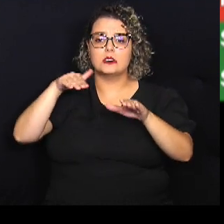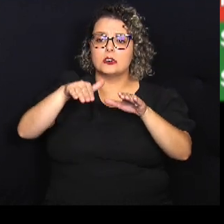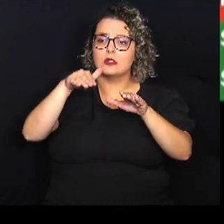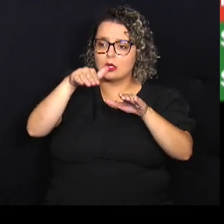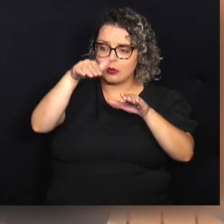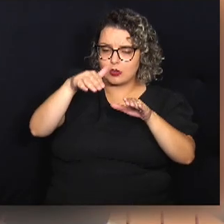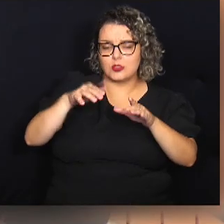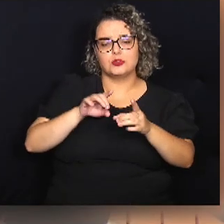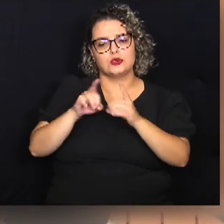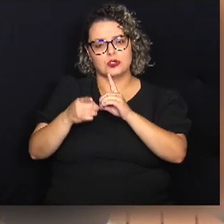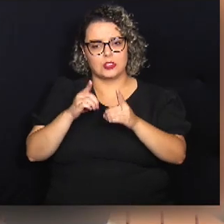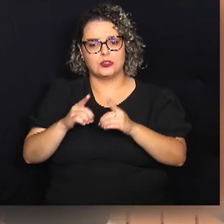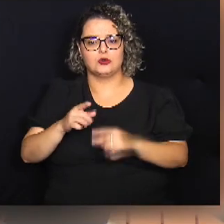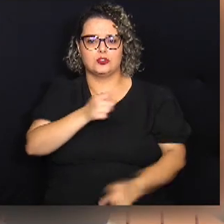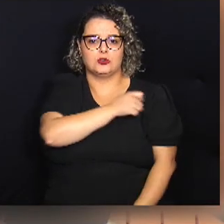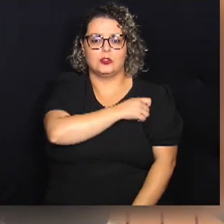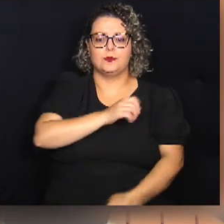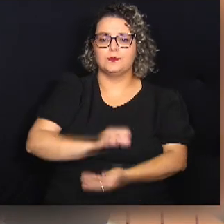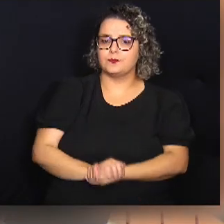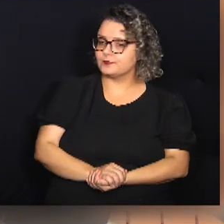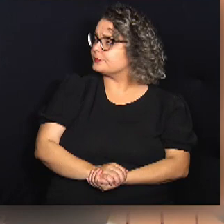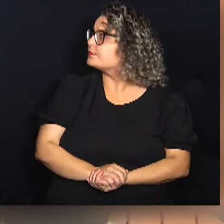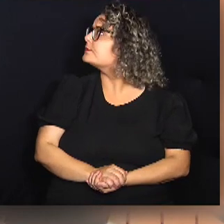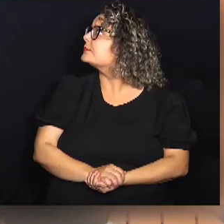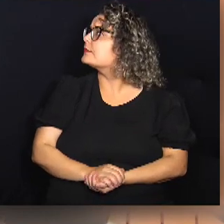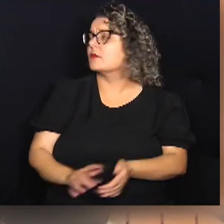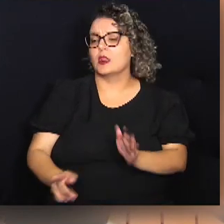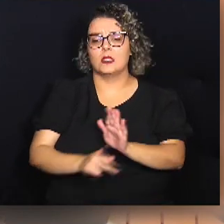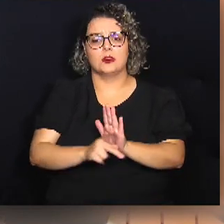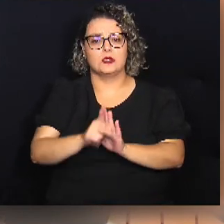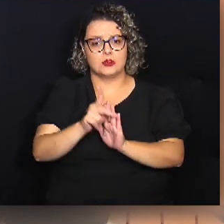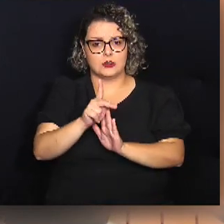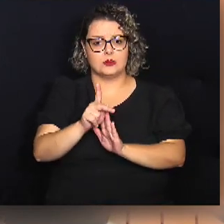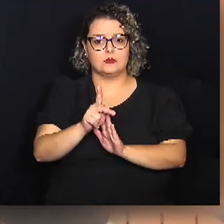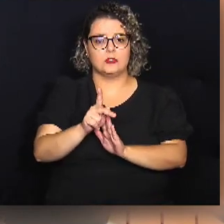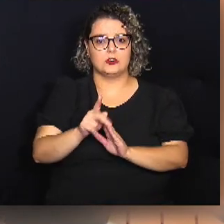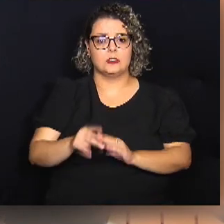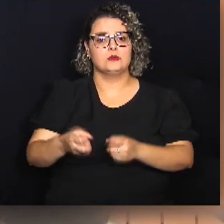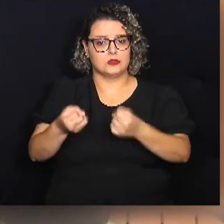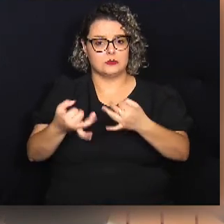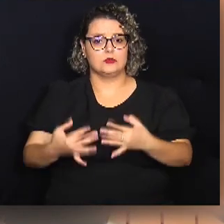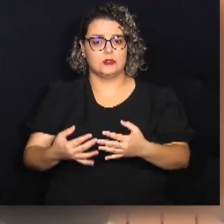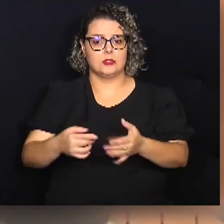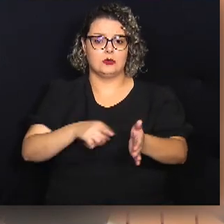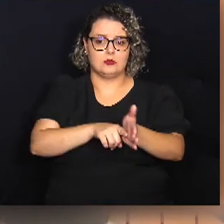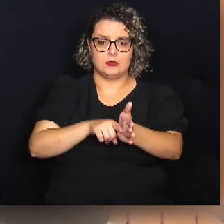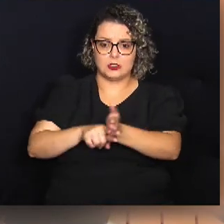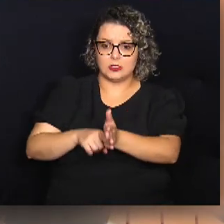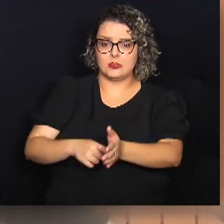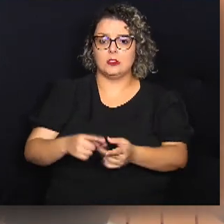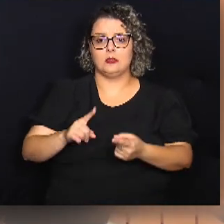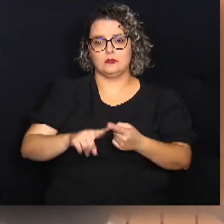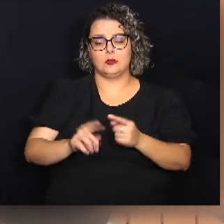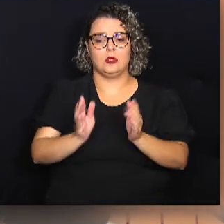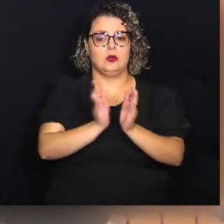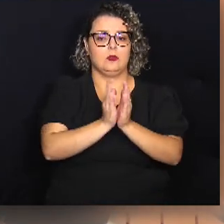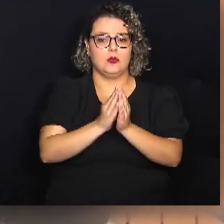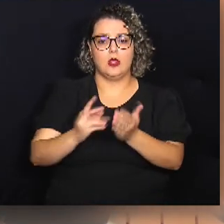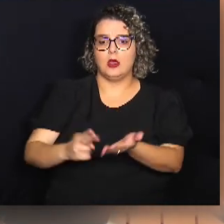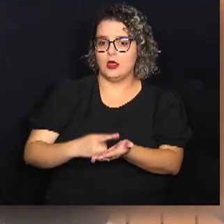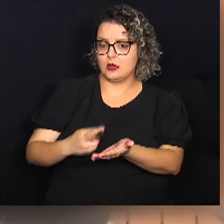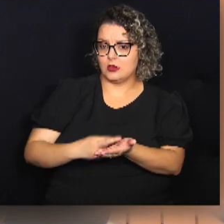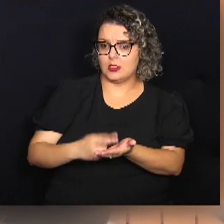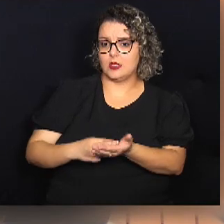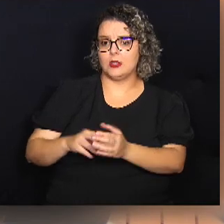dos alunos. Esse projeto, ele se justifica por uma pesquisa que eu realizei, onde as fontes Diário de Pernambuco, a revista Crescer da Editora